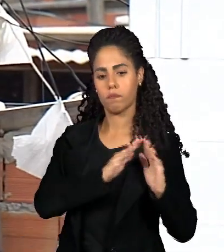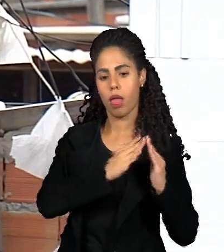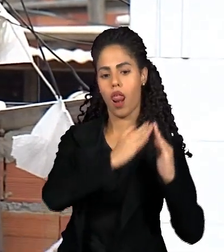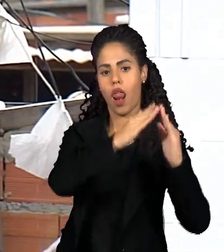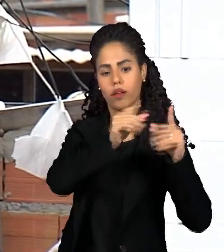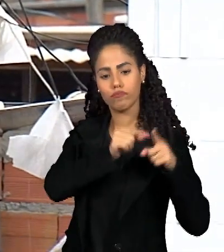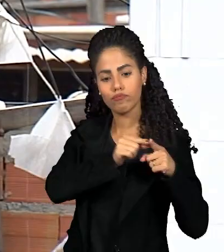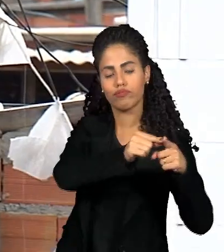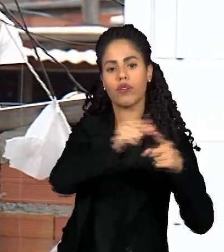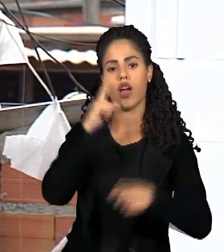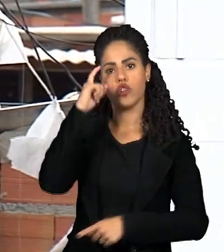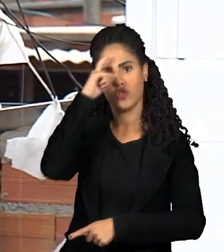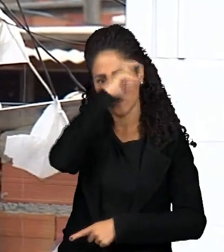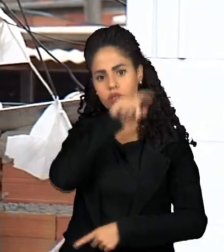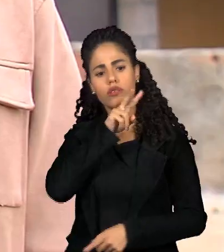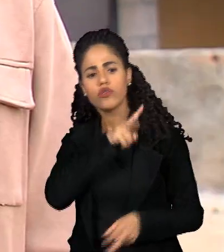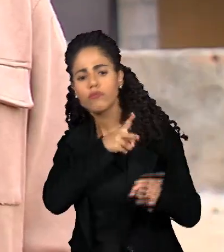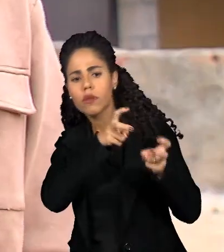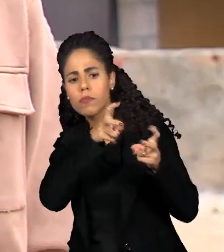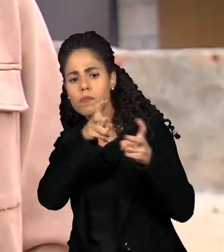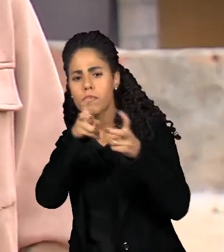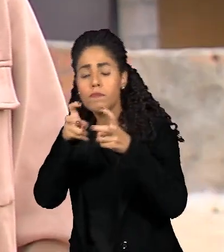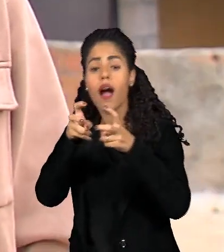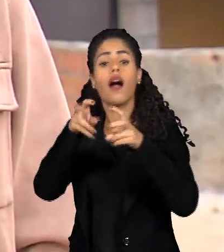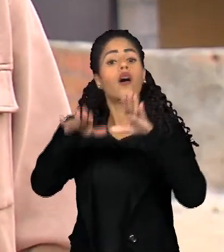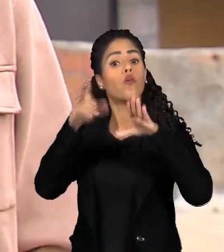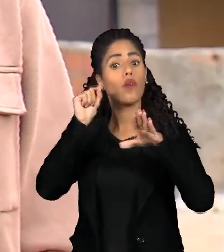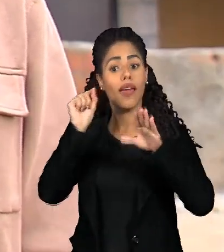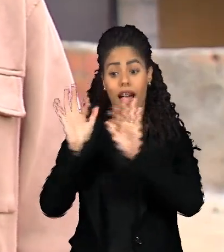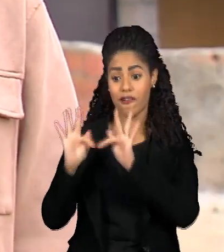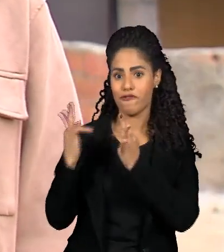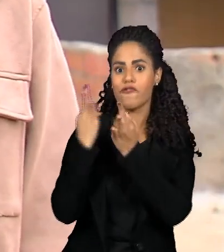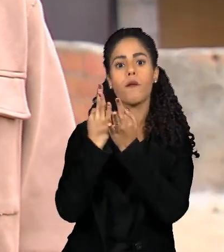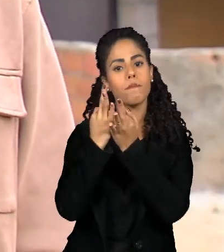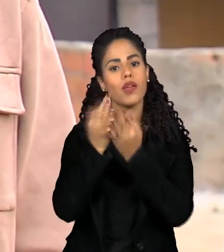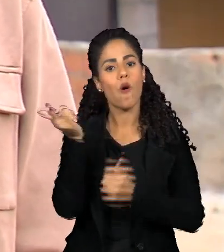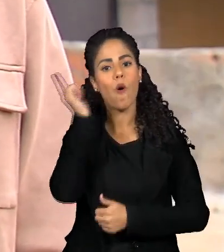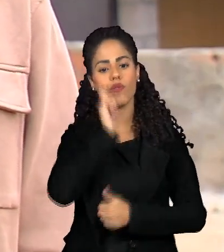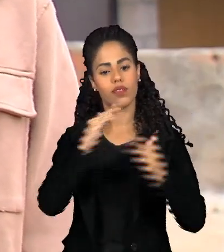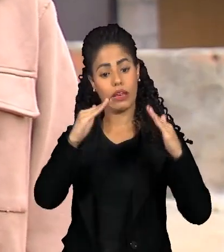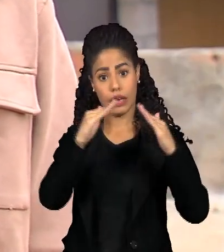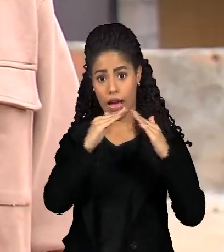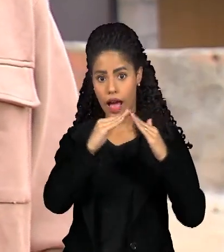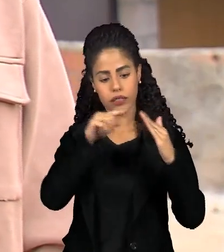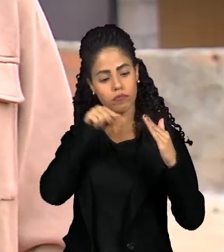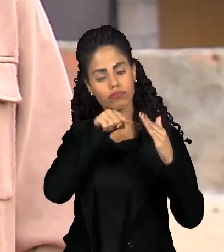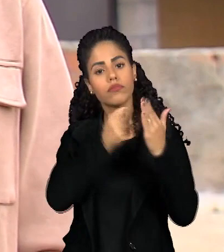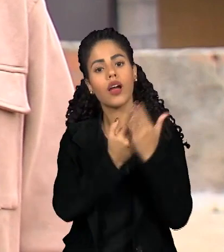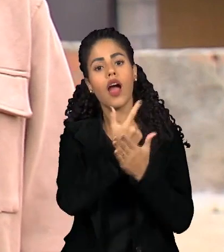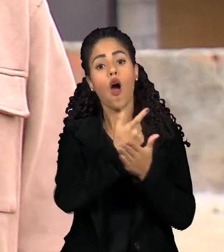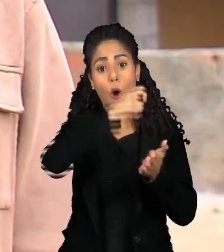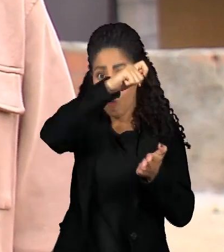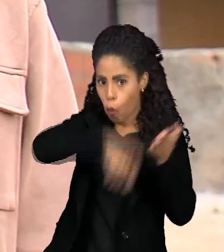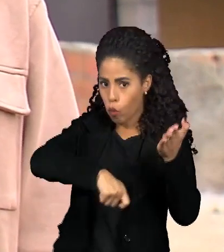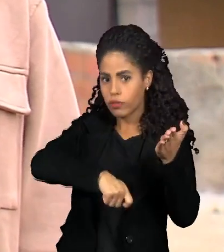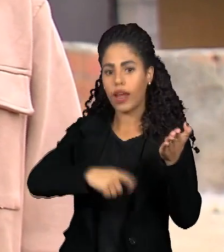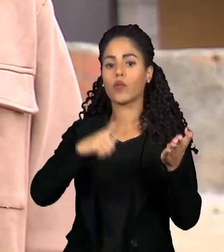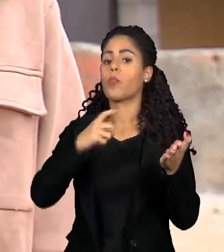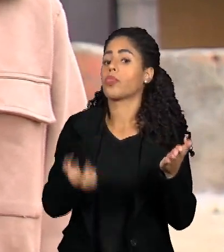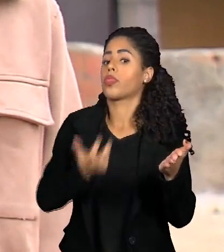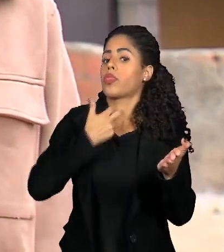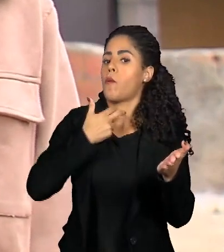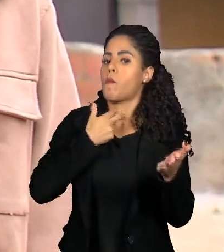nas situações mais vulneráveis. Quando essa família recebe a casa, ela também tem um contrato onde ela não vende a casa